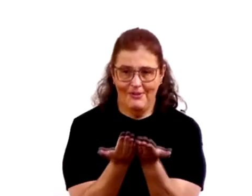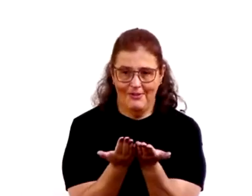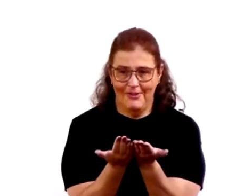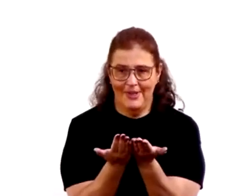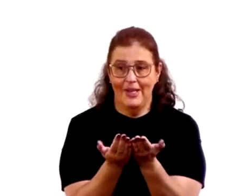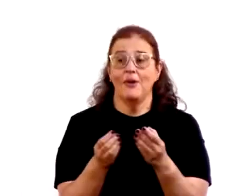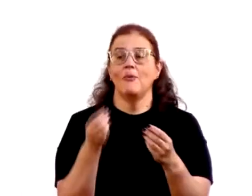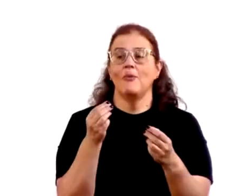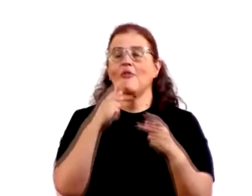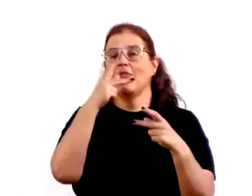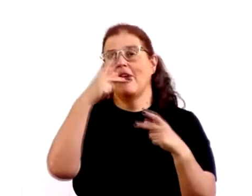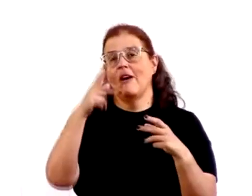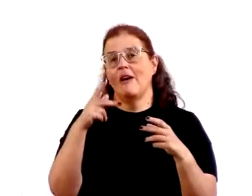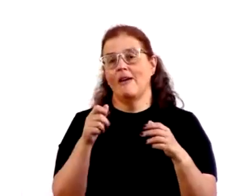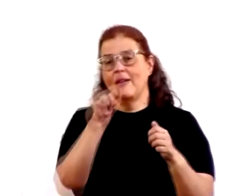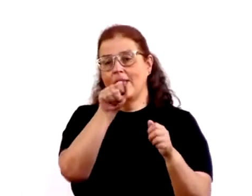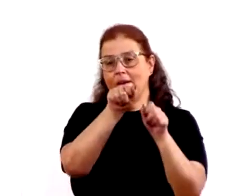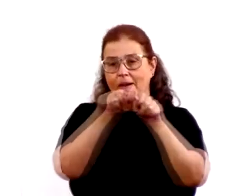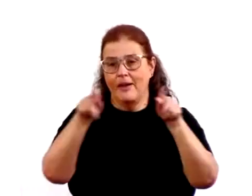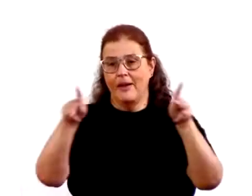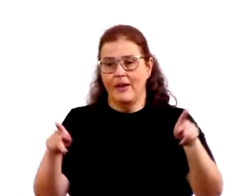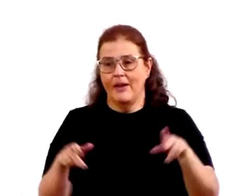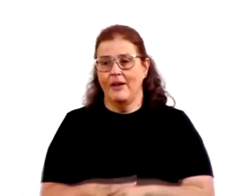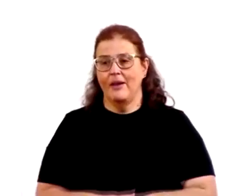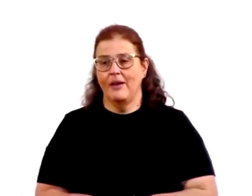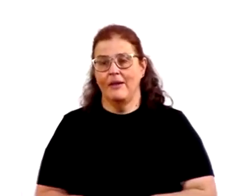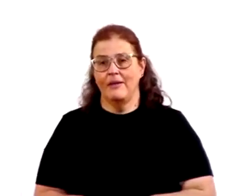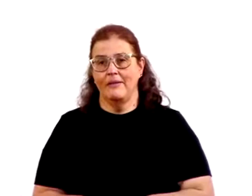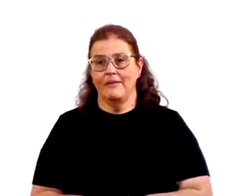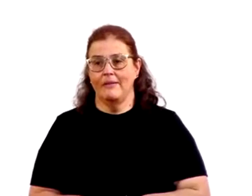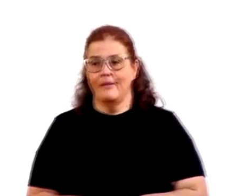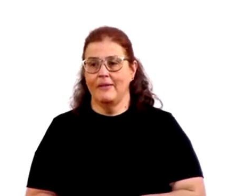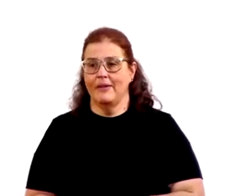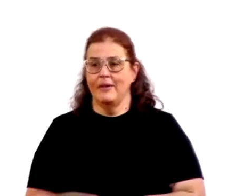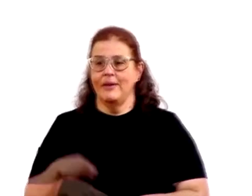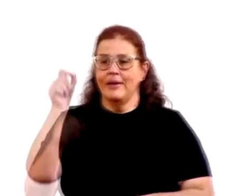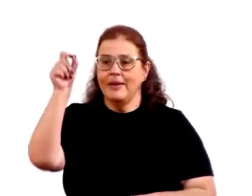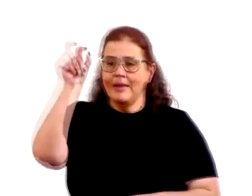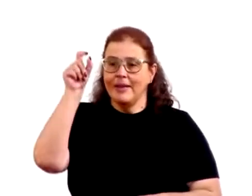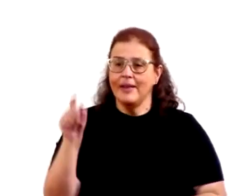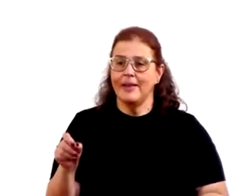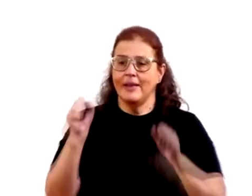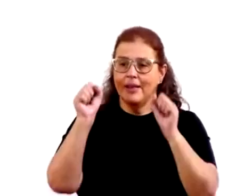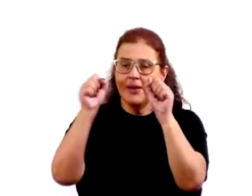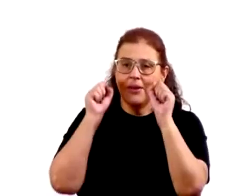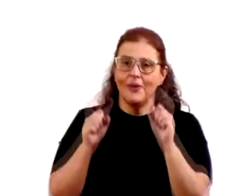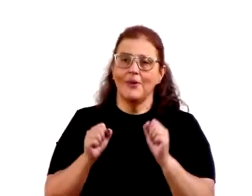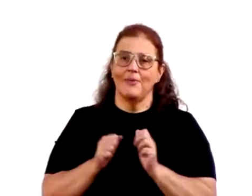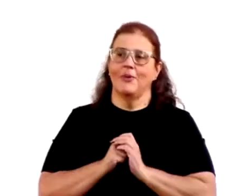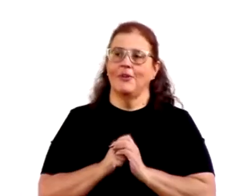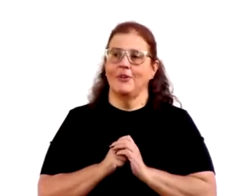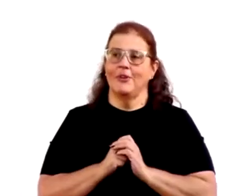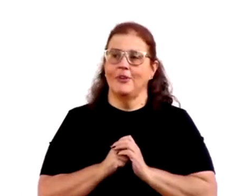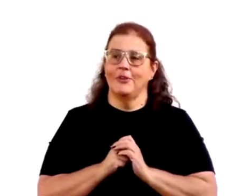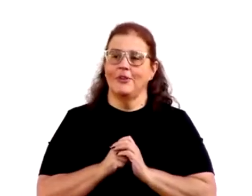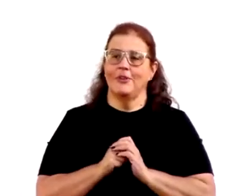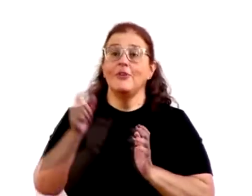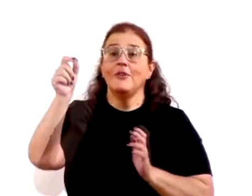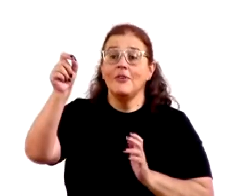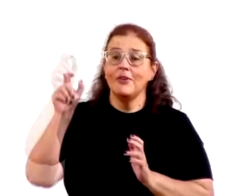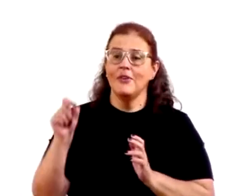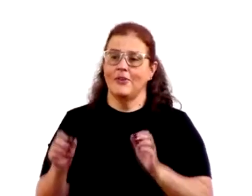selos? Quantas vezes a humanidade se pergunta, quem pode acessar o santo lugar? Quem